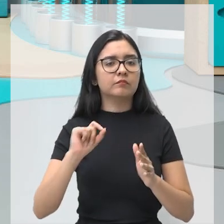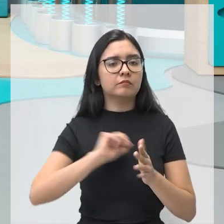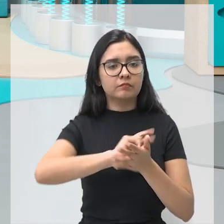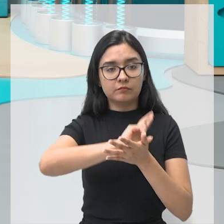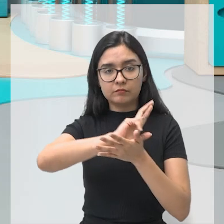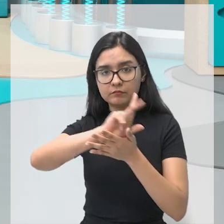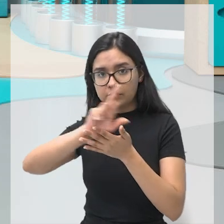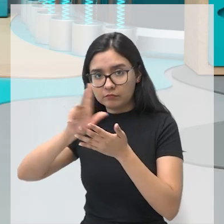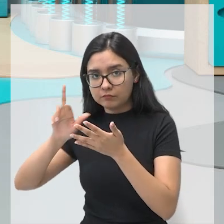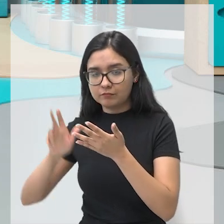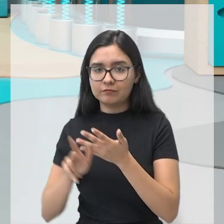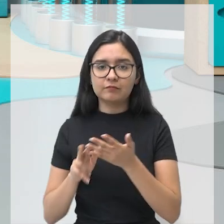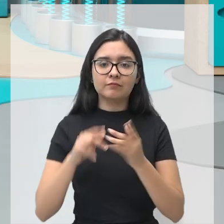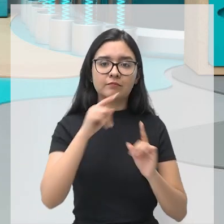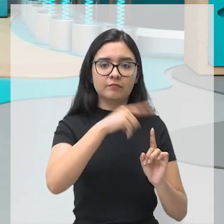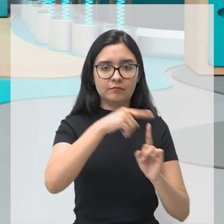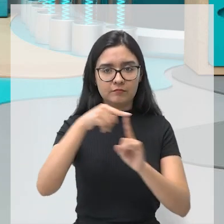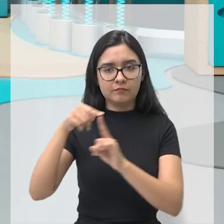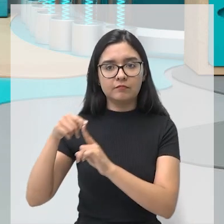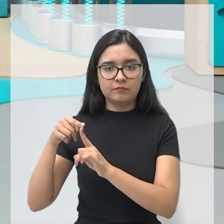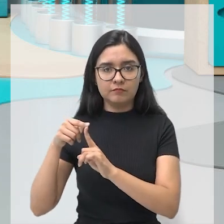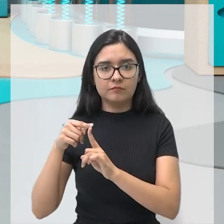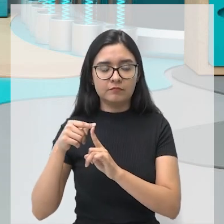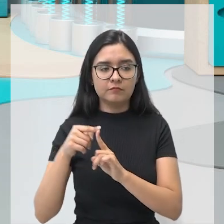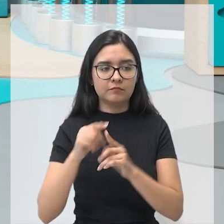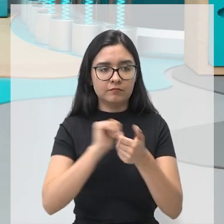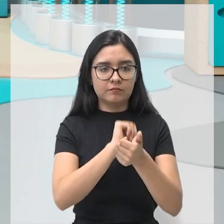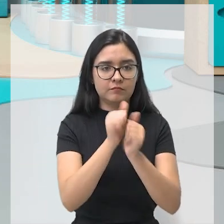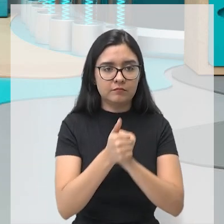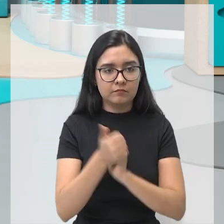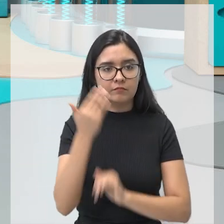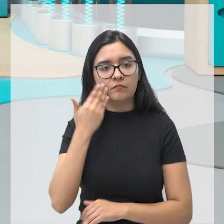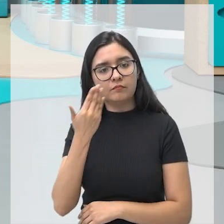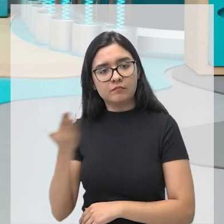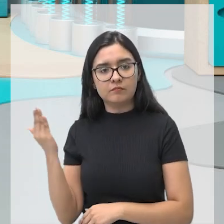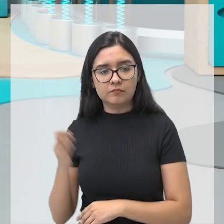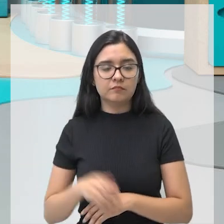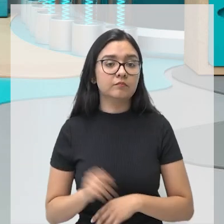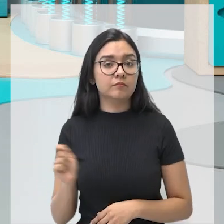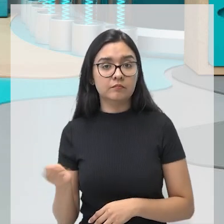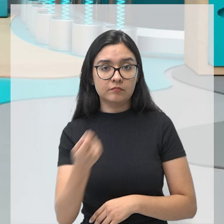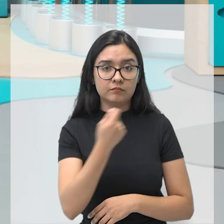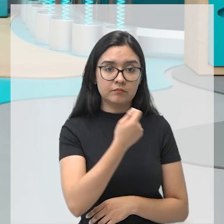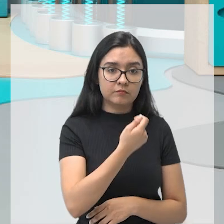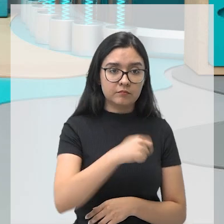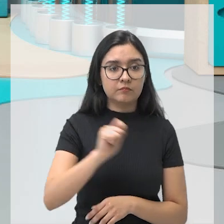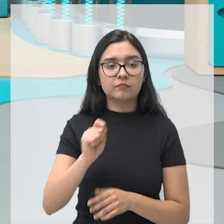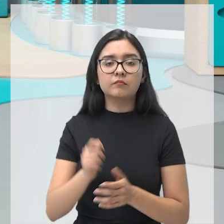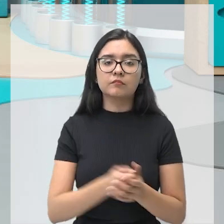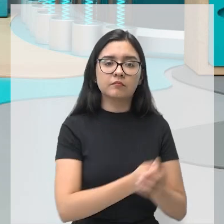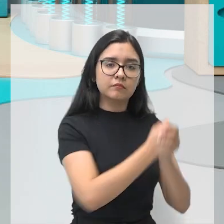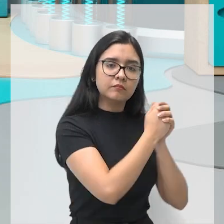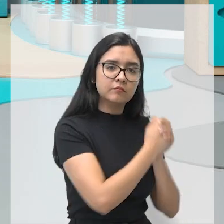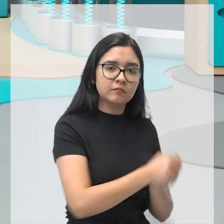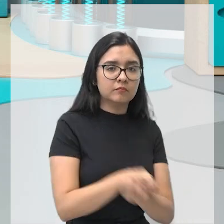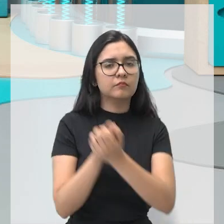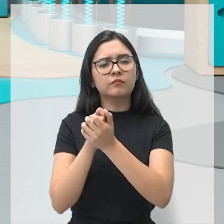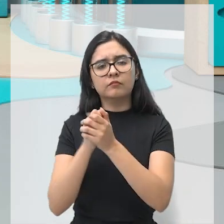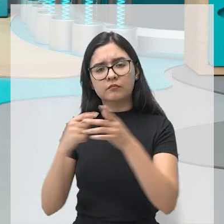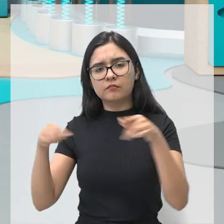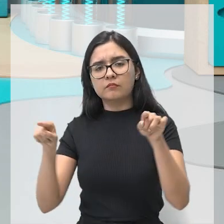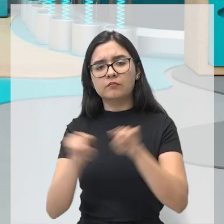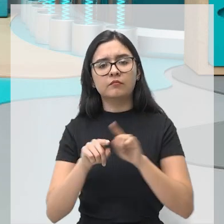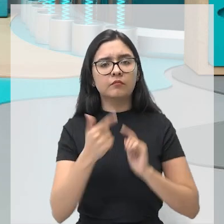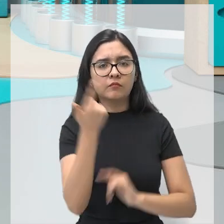modalidades esportivas ofertadas por esses jogos, como por exemplo, olha, o tênis, o golfe, os jogos de corrida, né, alguns jogos